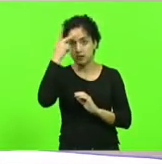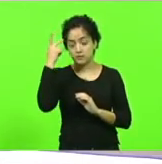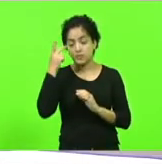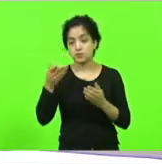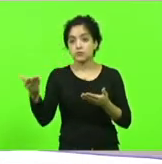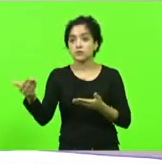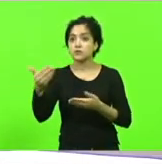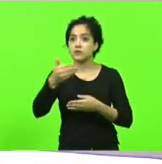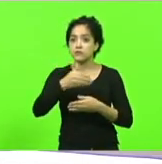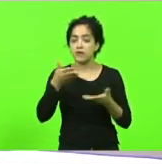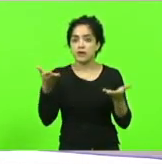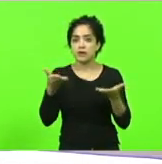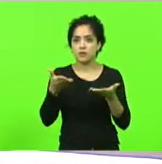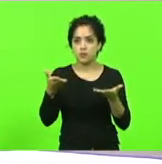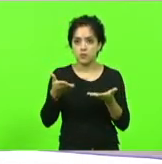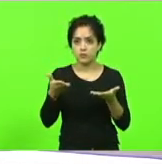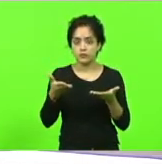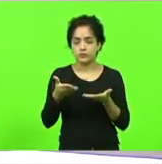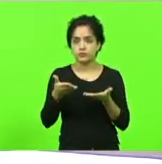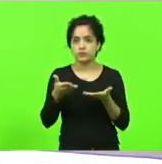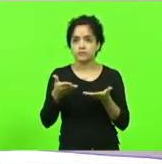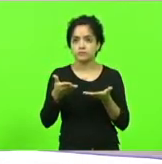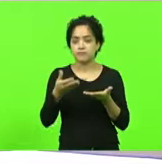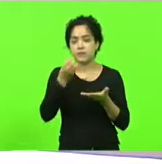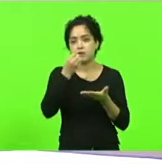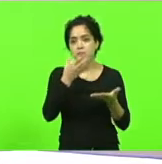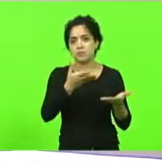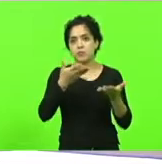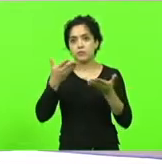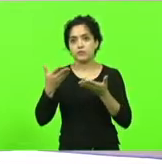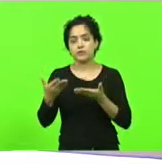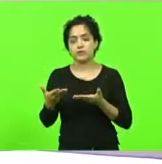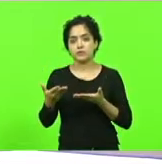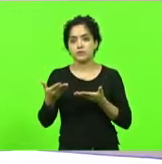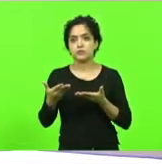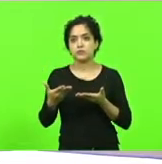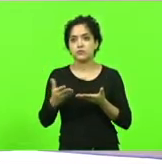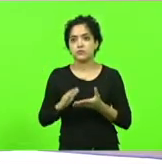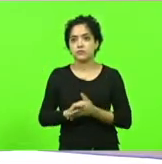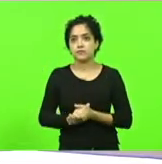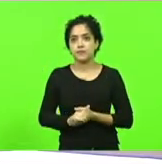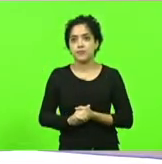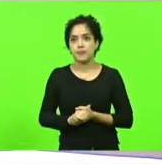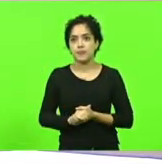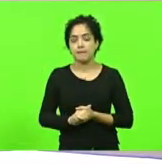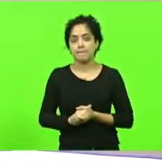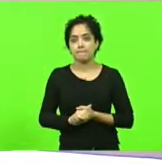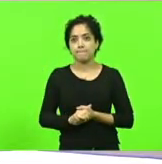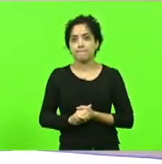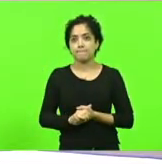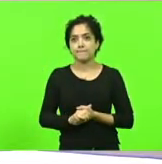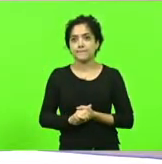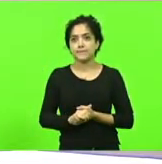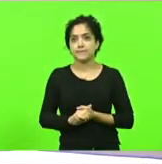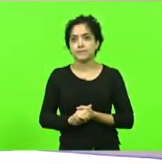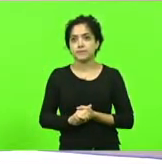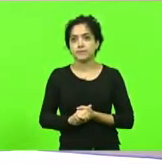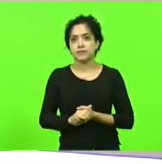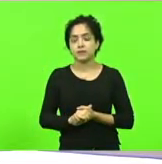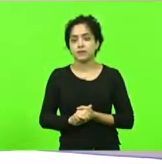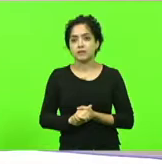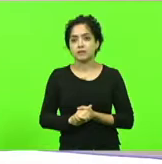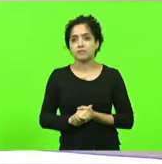a visita ao plenário. Sejam bem-vindos aqui ao Parlamento Catarinense. Esta casa